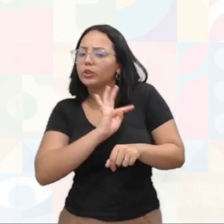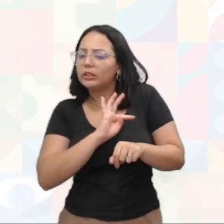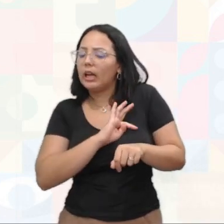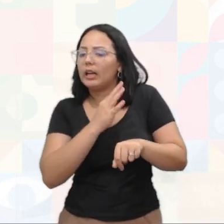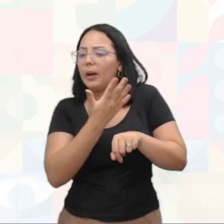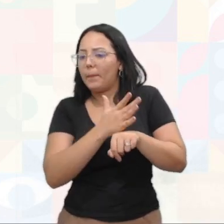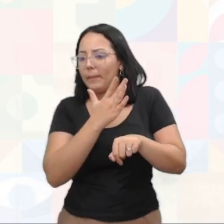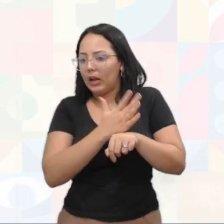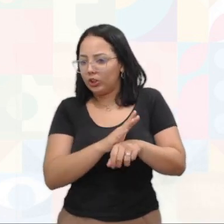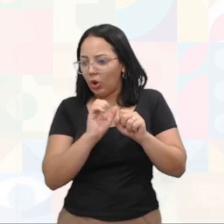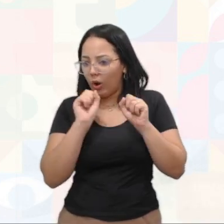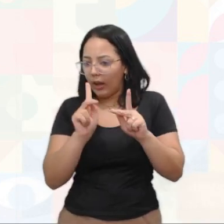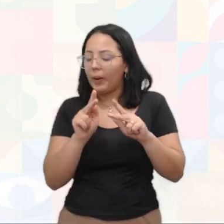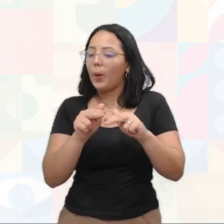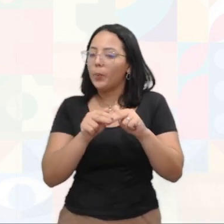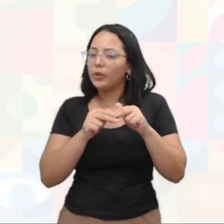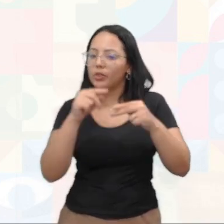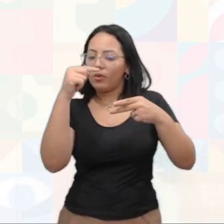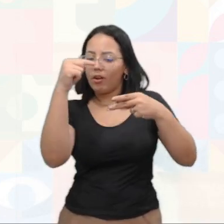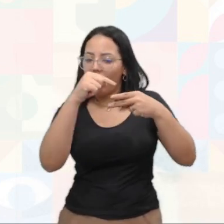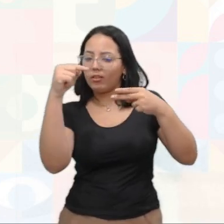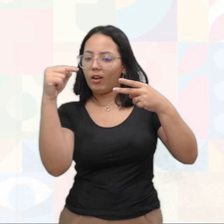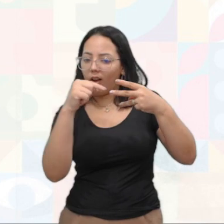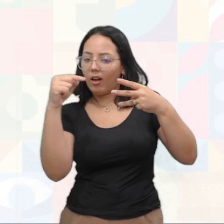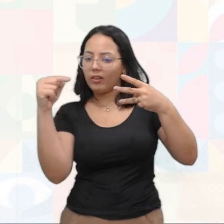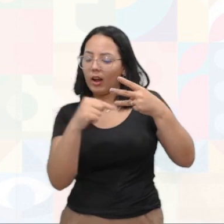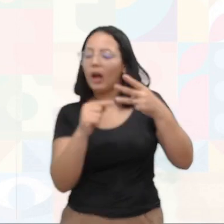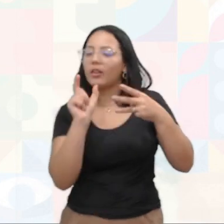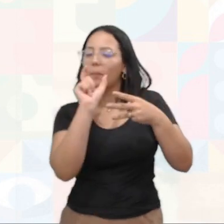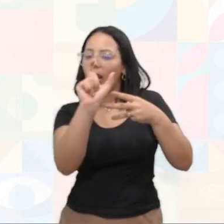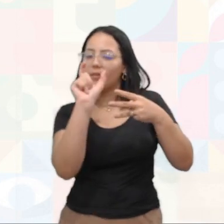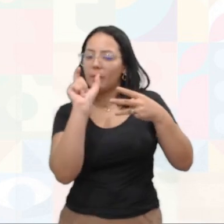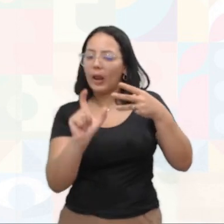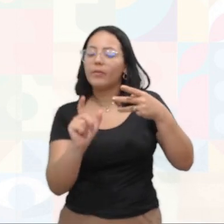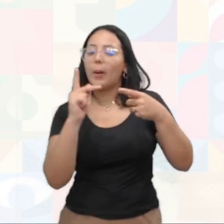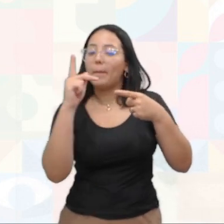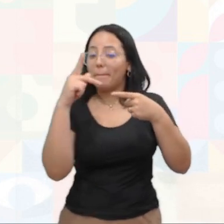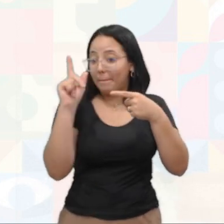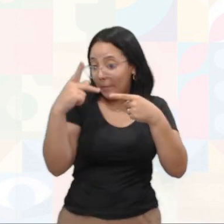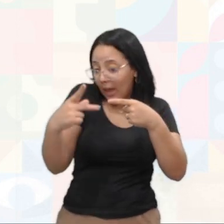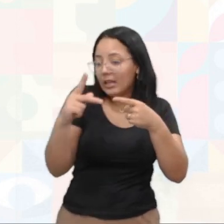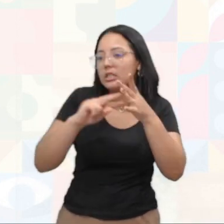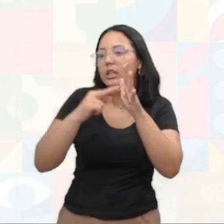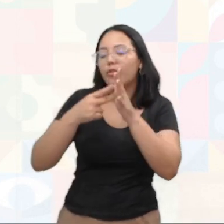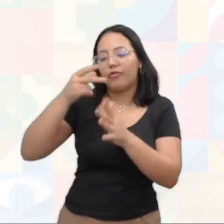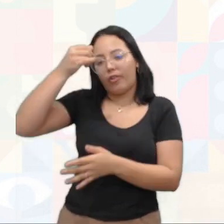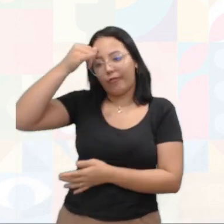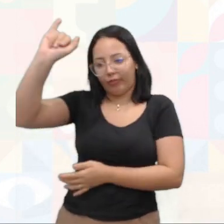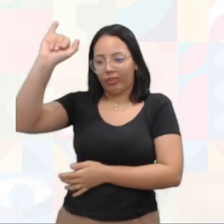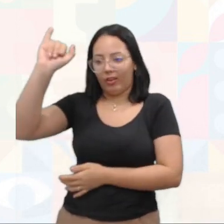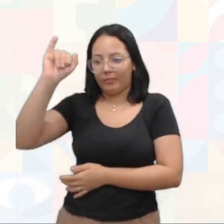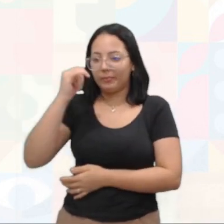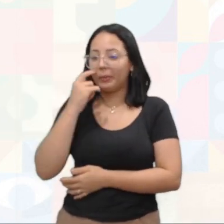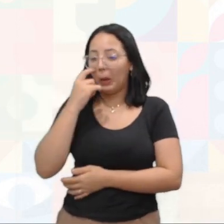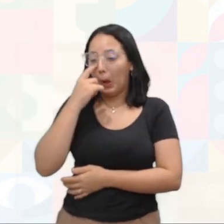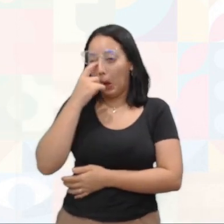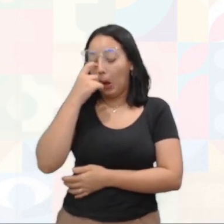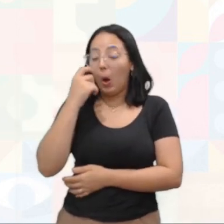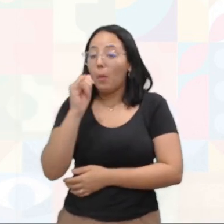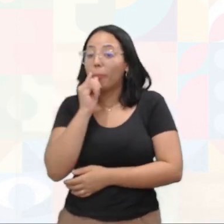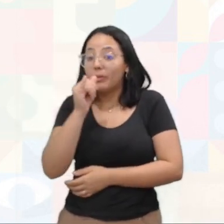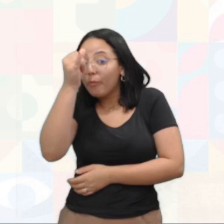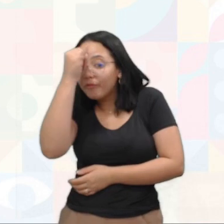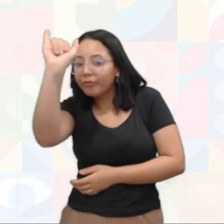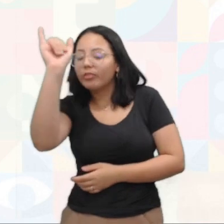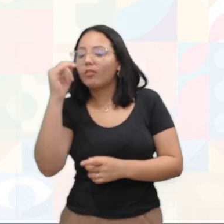primeiros socorros. Então, cada letrinha vai indicar uma palavra. O P é prevenir. O que é prevenir? Afastar o